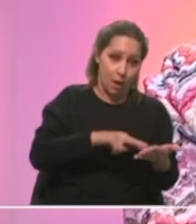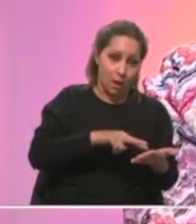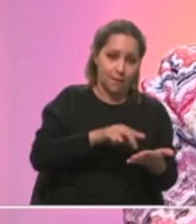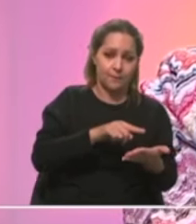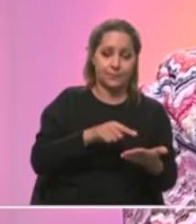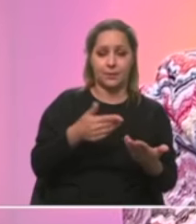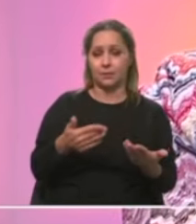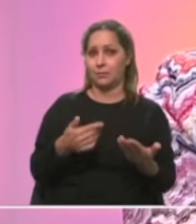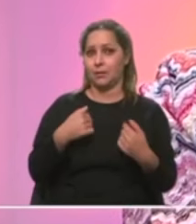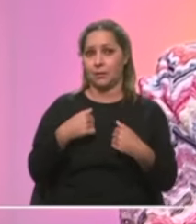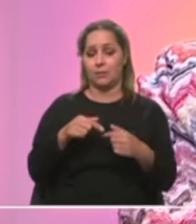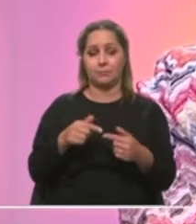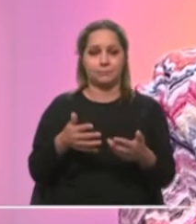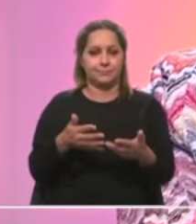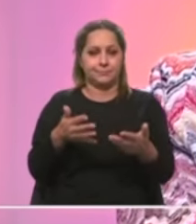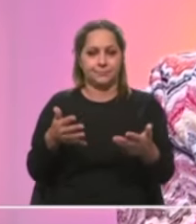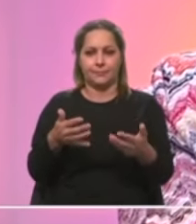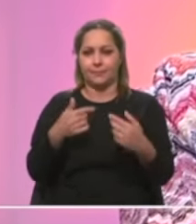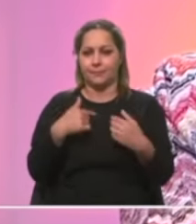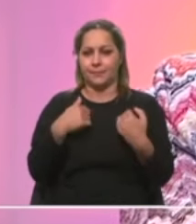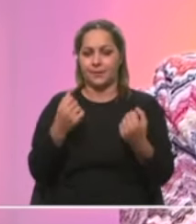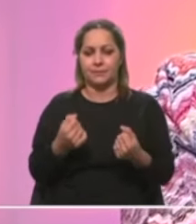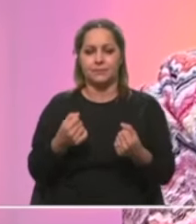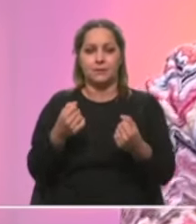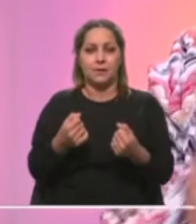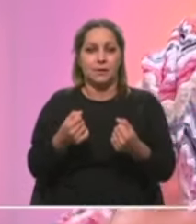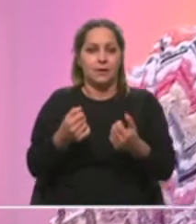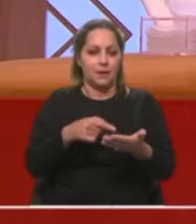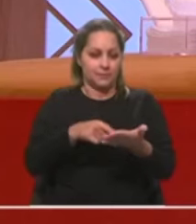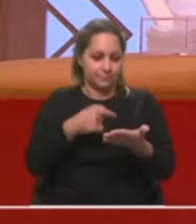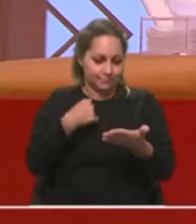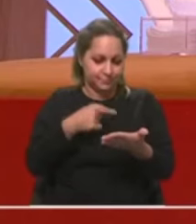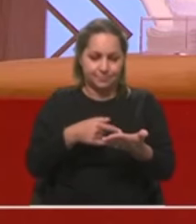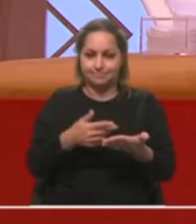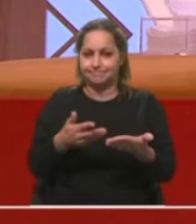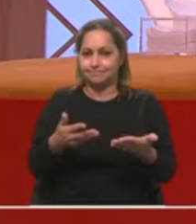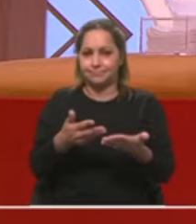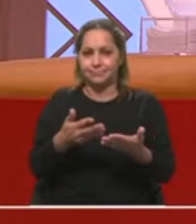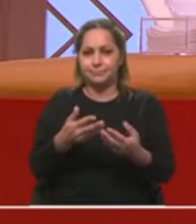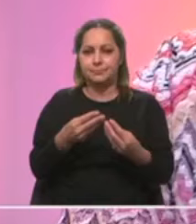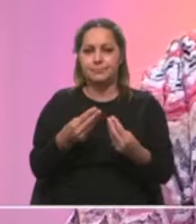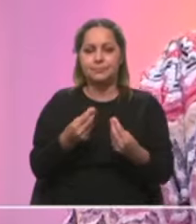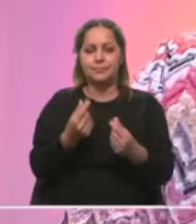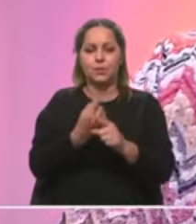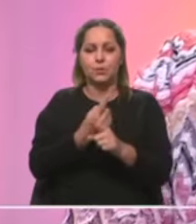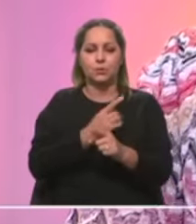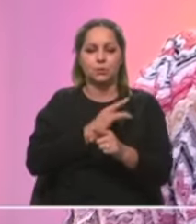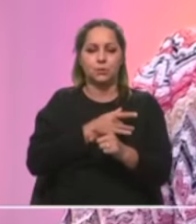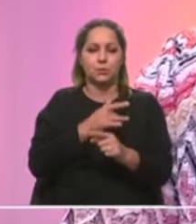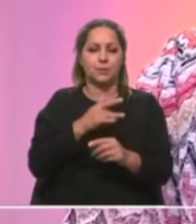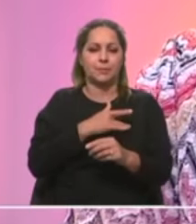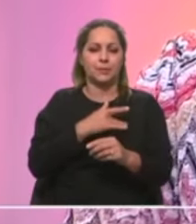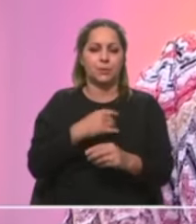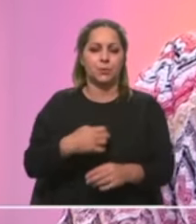que alguma vez eu vou fazer isto? Eu não consigo, de certeza absoluta. Portanto, coisas de amor, de paixão, de